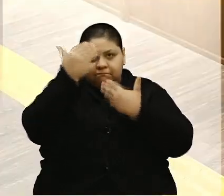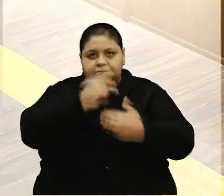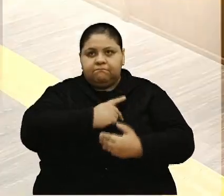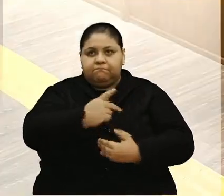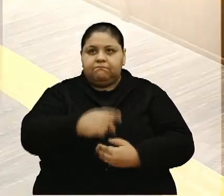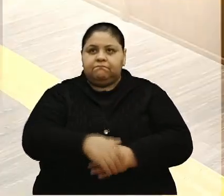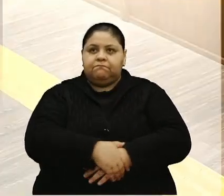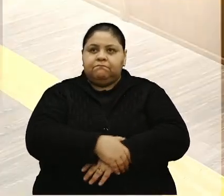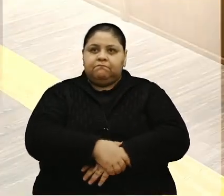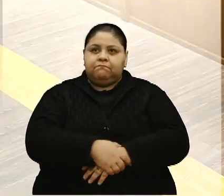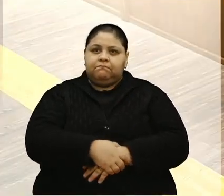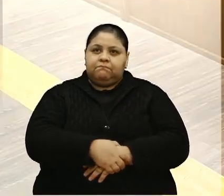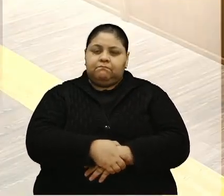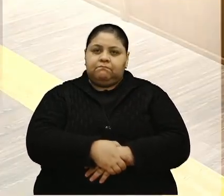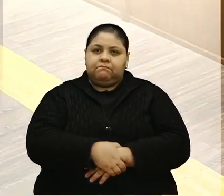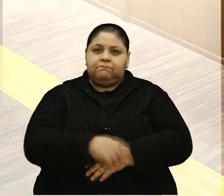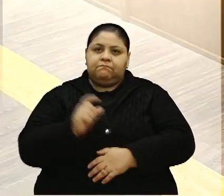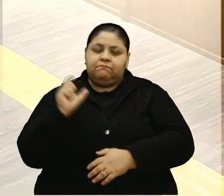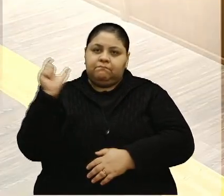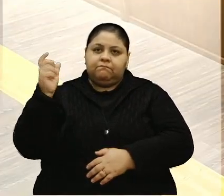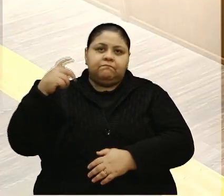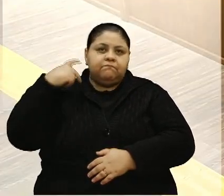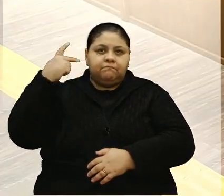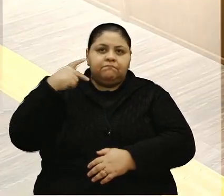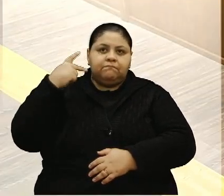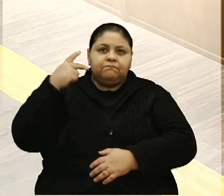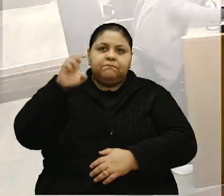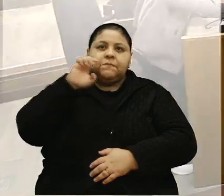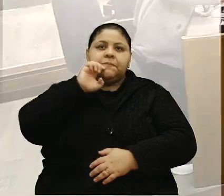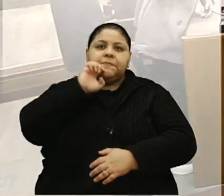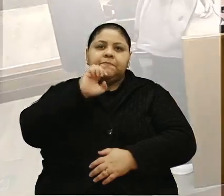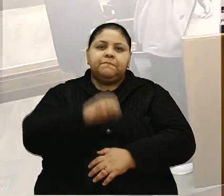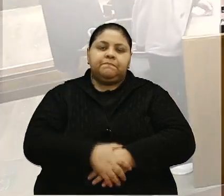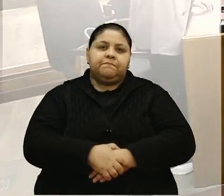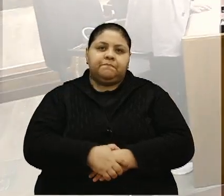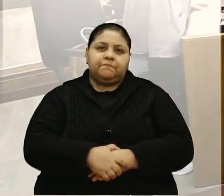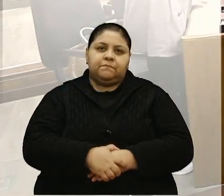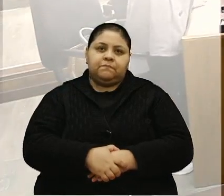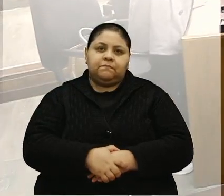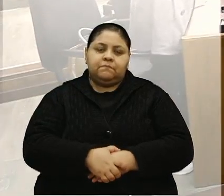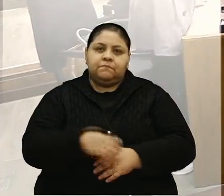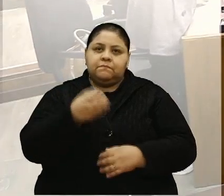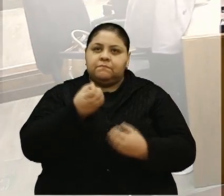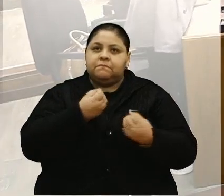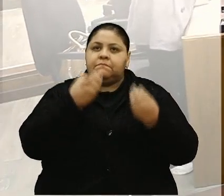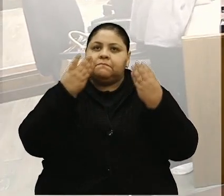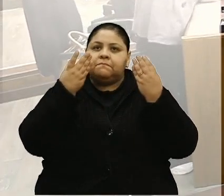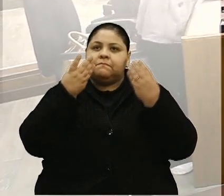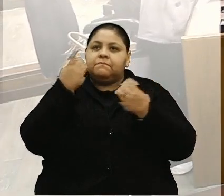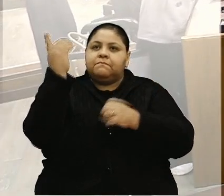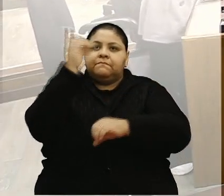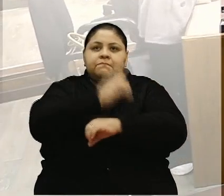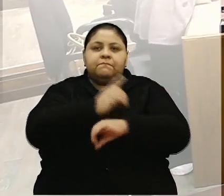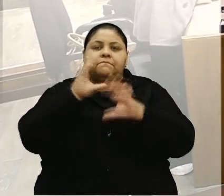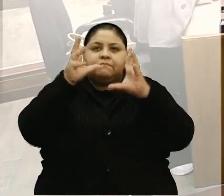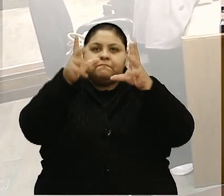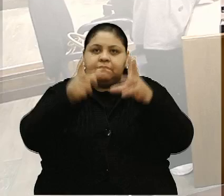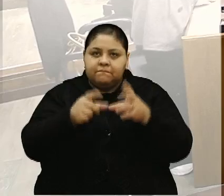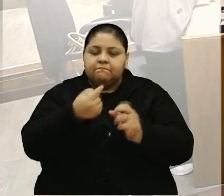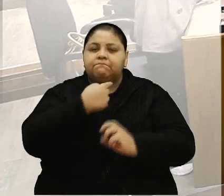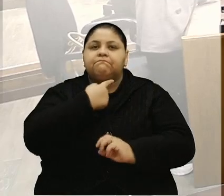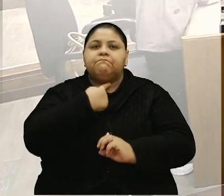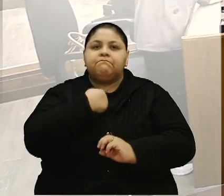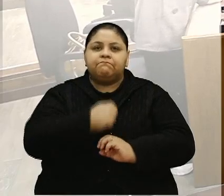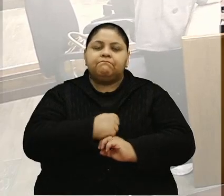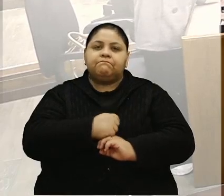presidente. Com a palavra, a vereadora Estela Balardim. Bom dia a todas e a todos. Gostaria de fazer